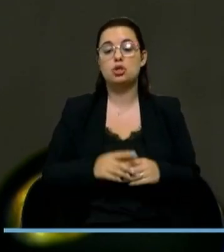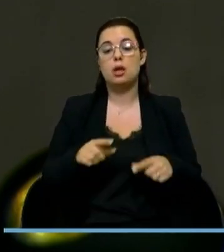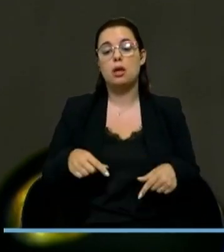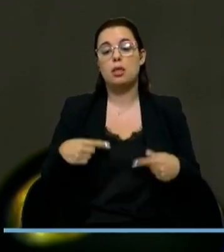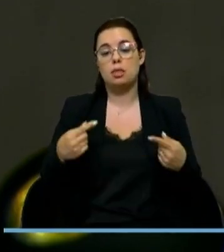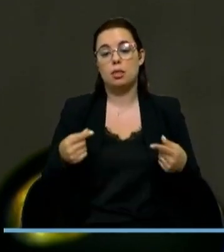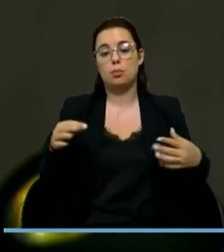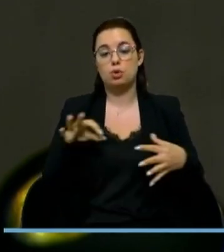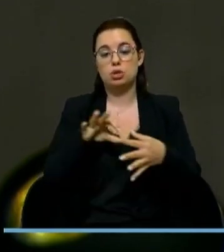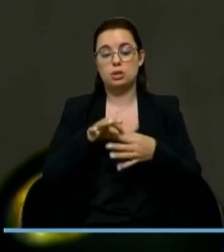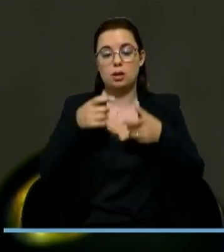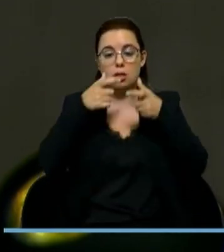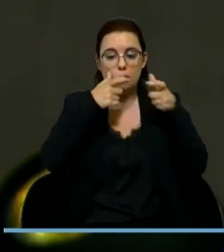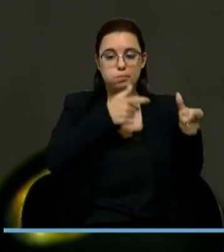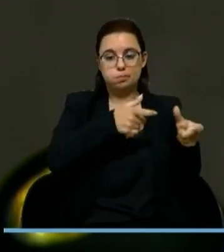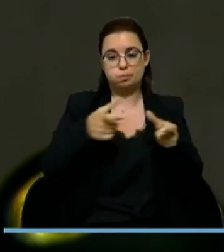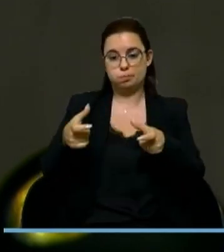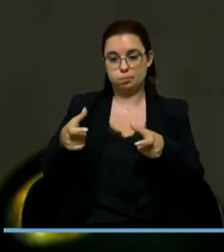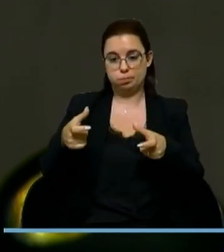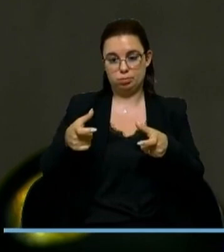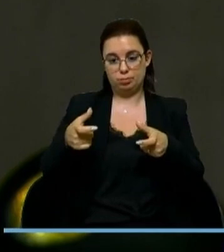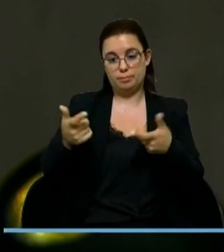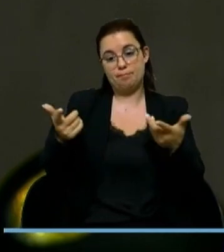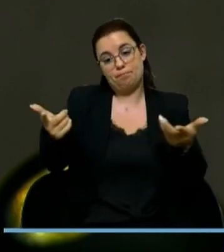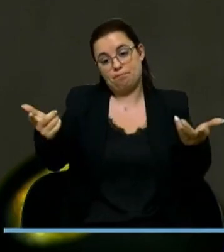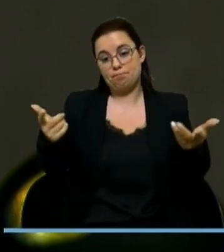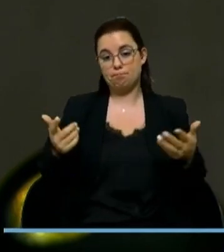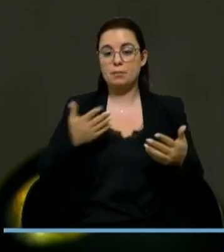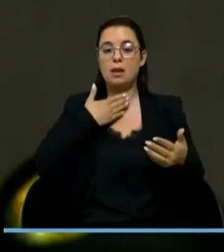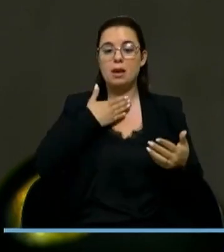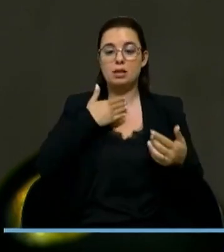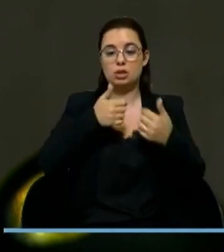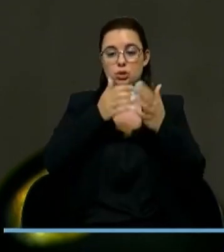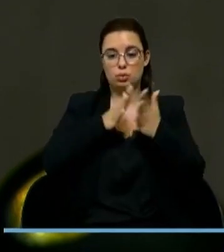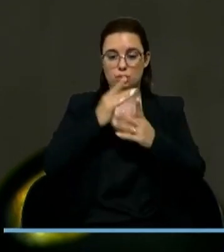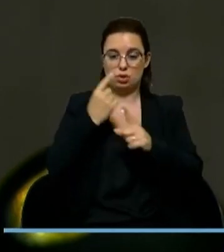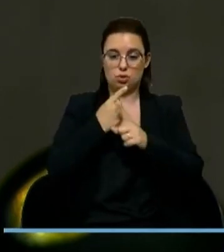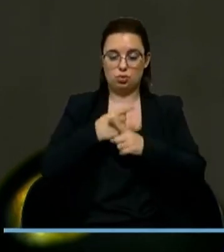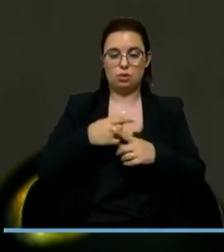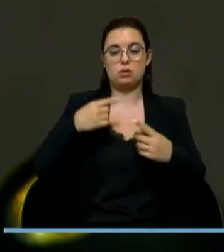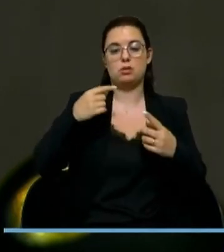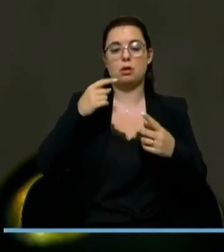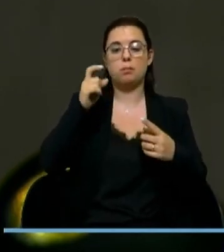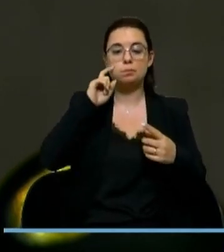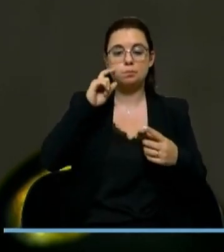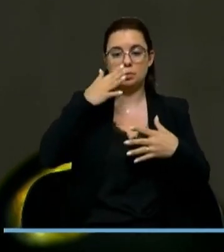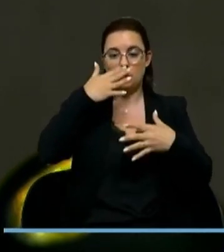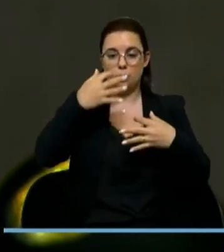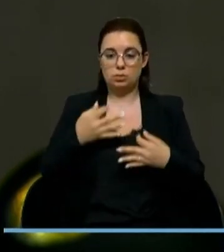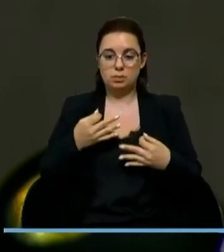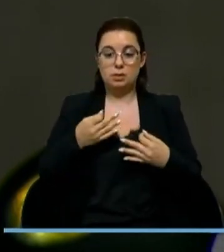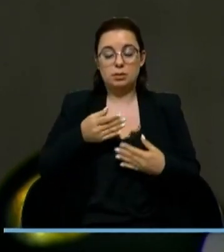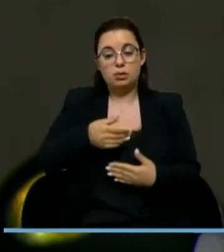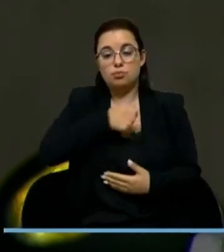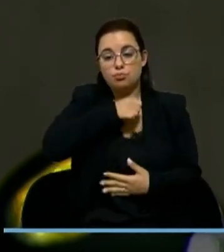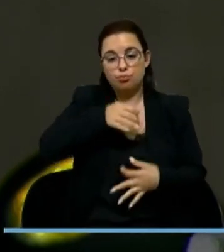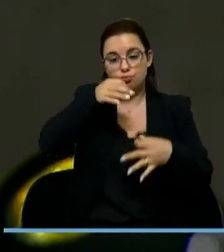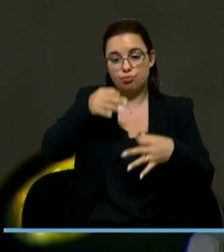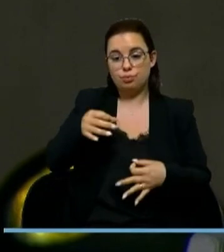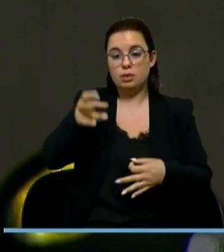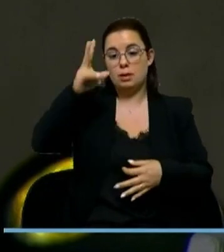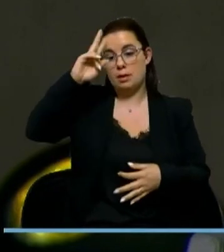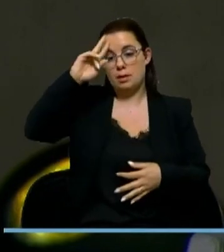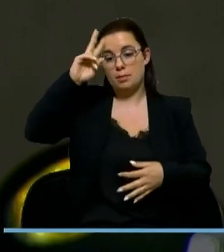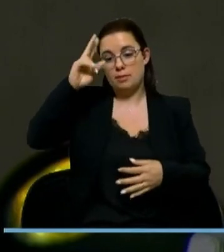depois, relativamente à supervisão ongoing, ou seja, no fundo, garantir que todos os requisitos, quer prudenciais, quer comportamentais, são cumpridos. Está